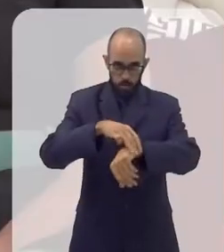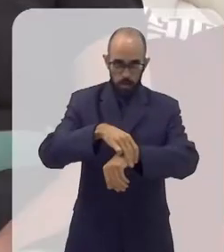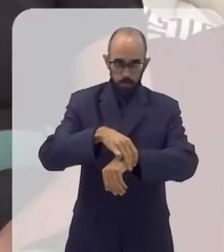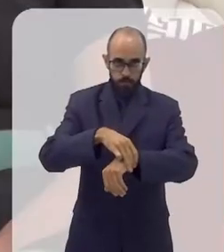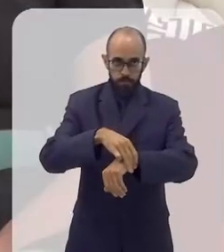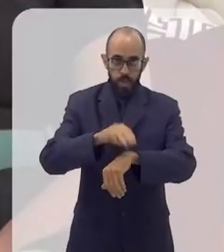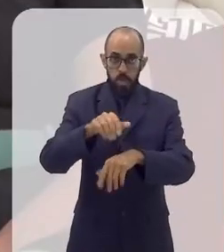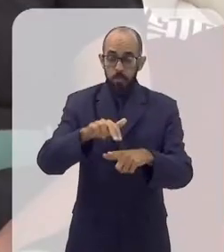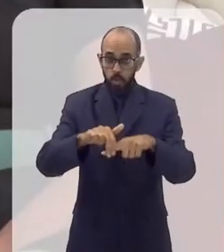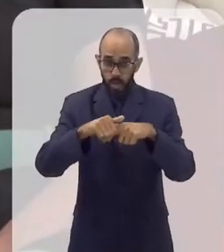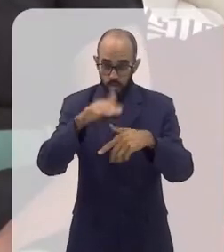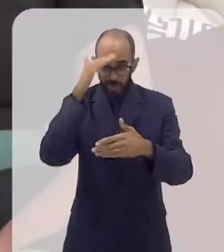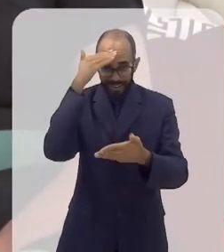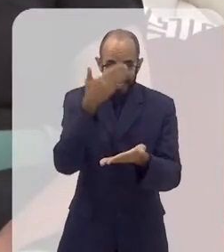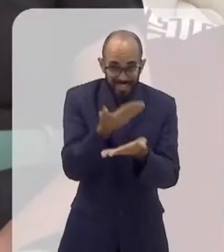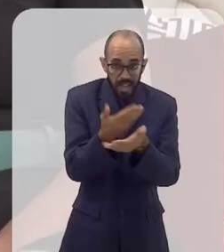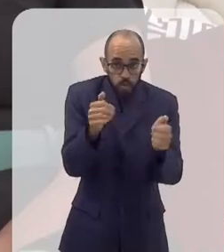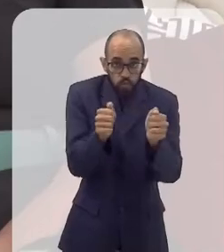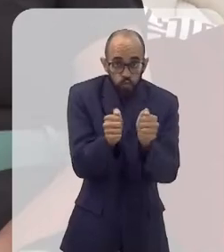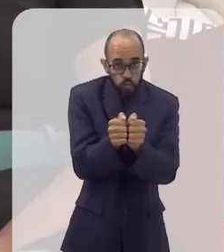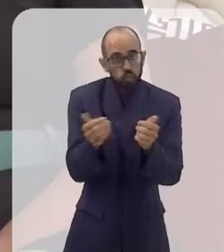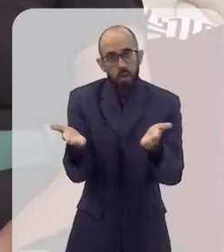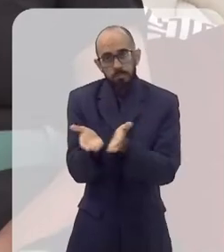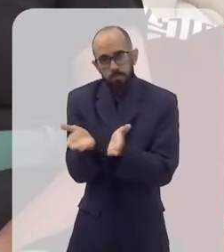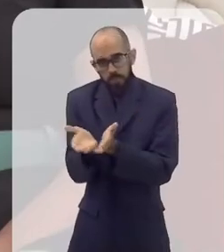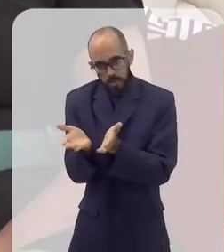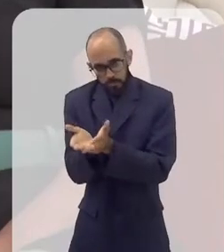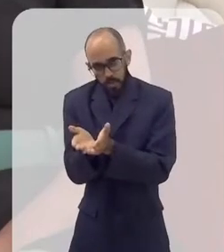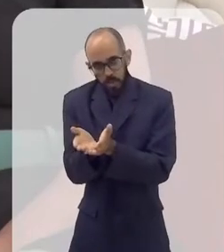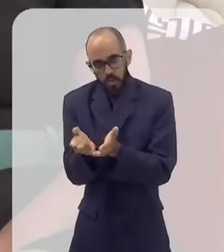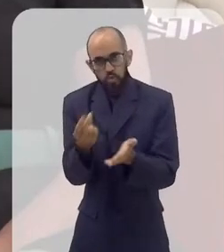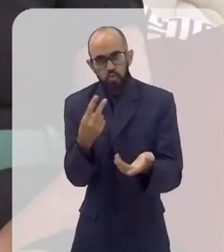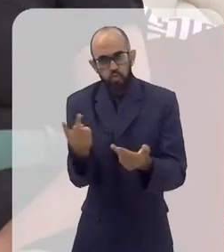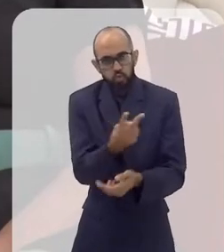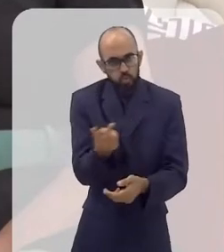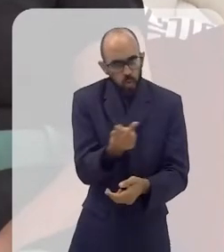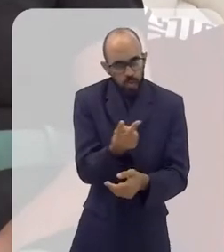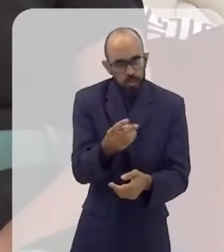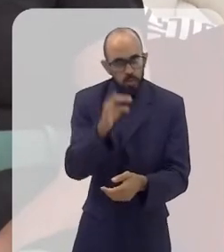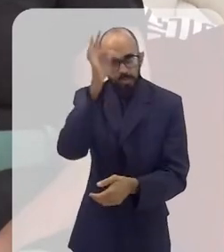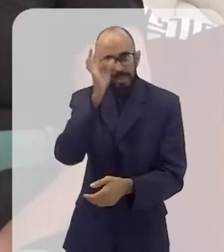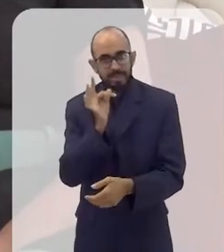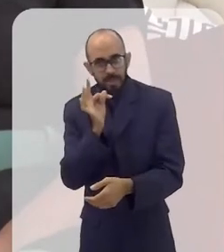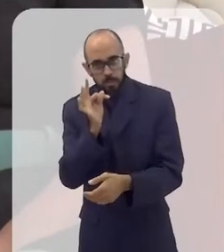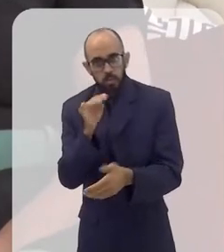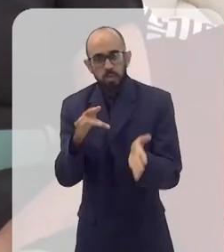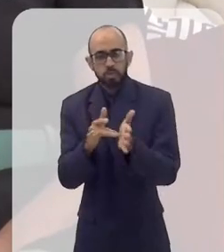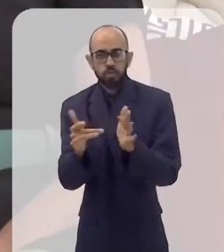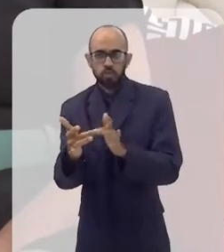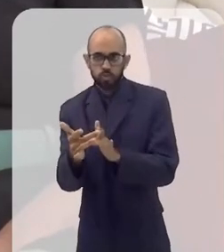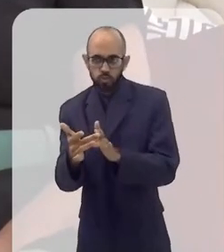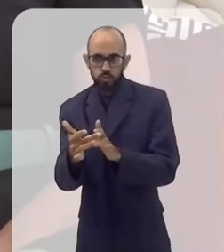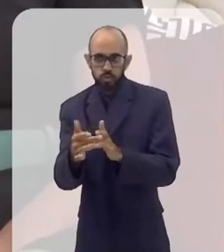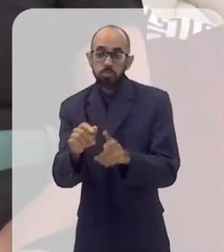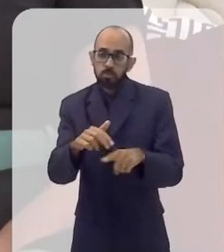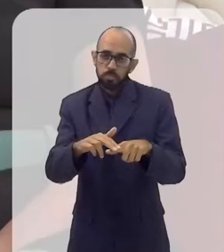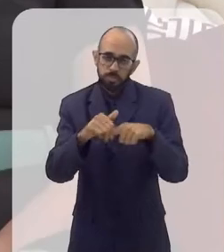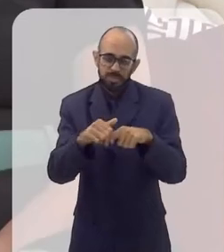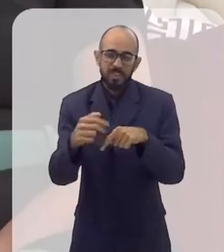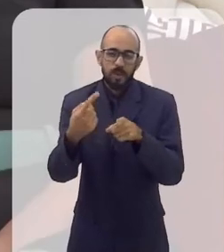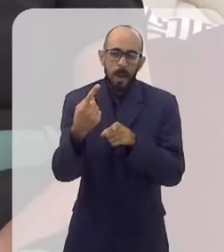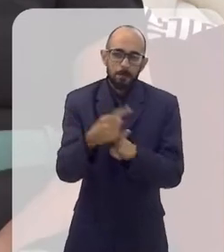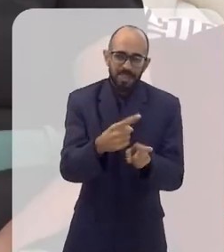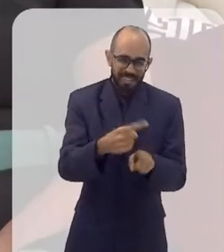Pelo fato de acreditarmos no Livro de Mórmon junto com a Bíblia, porque ambos testificam de Cristo, certo, nos apelidaram de Mórmons, mas o